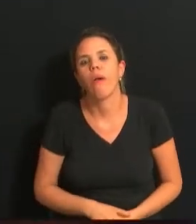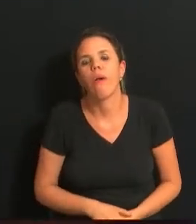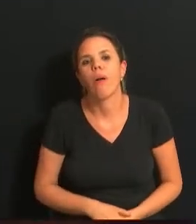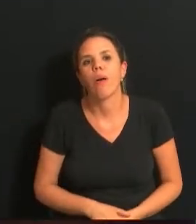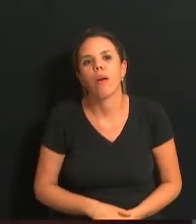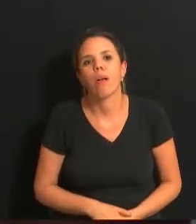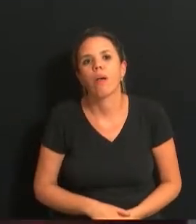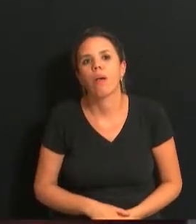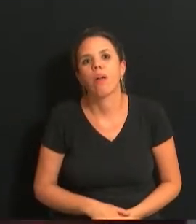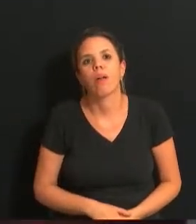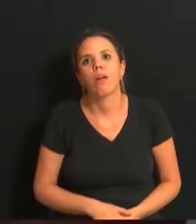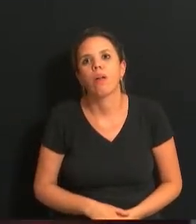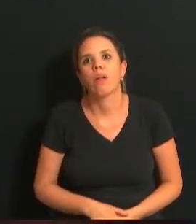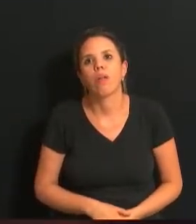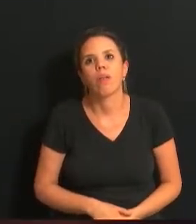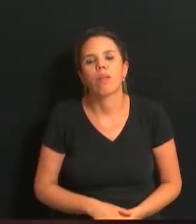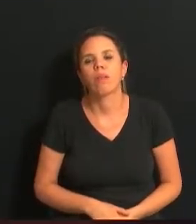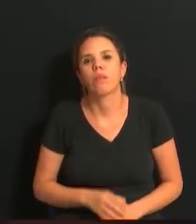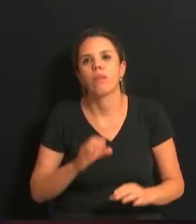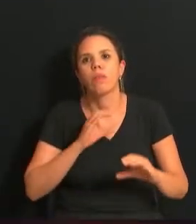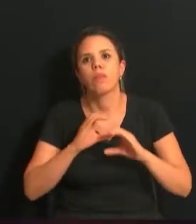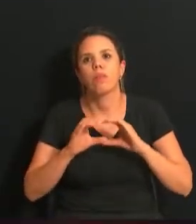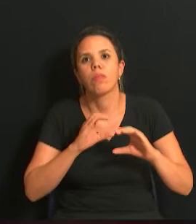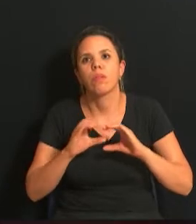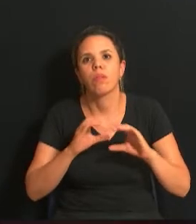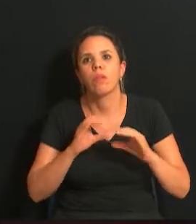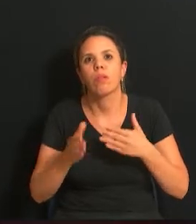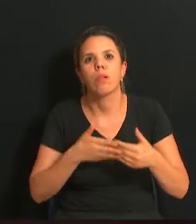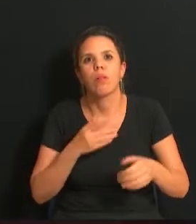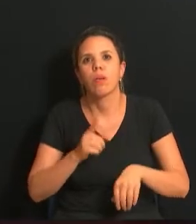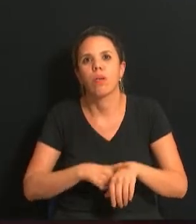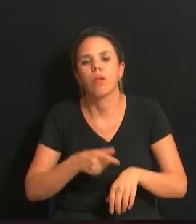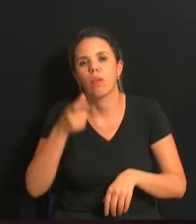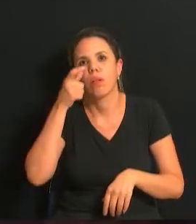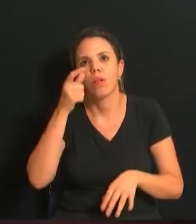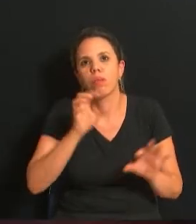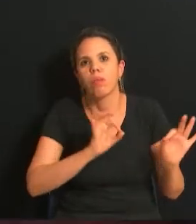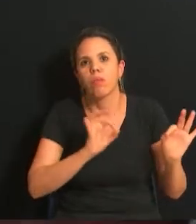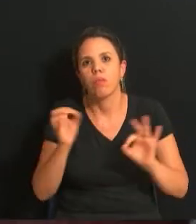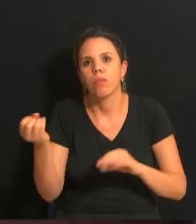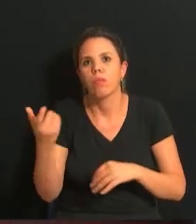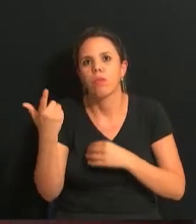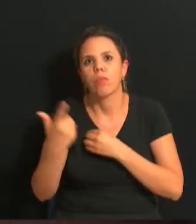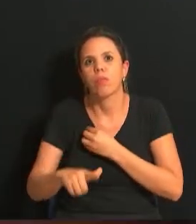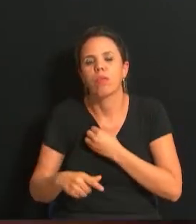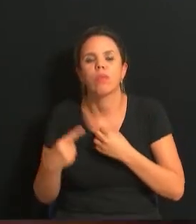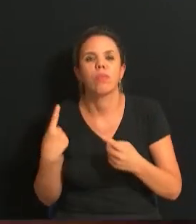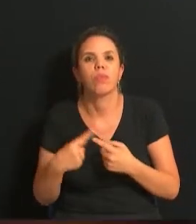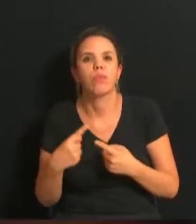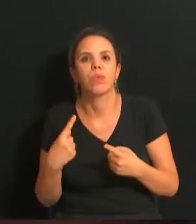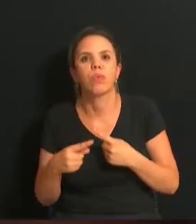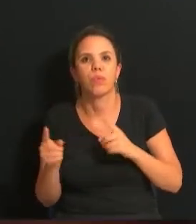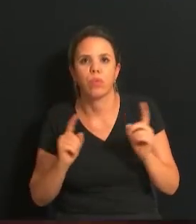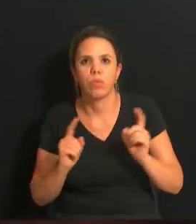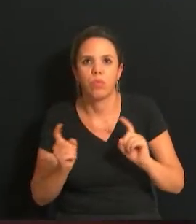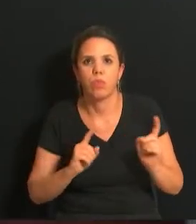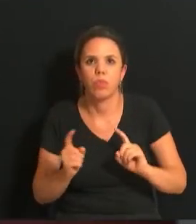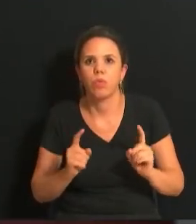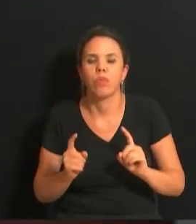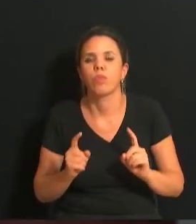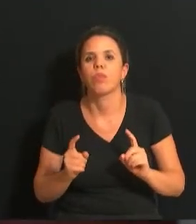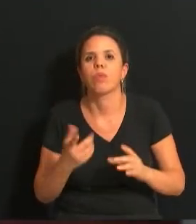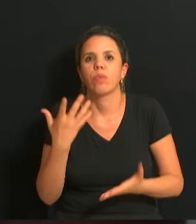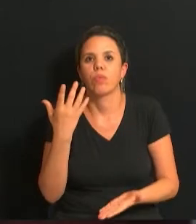via aí os canais de comunicação e em qualquer momento que for assistir de novo, porque essa reunião fica ali gravada, né,